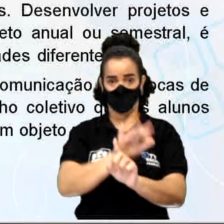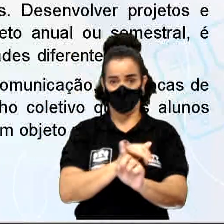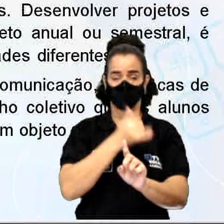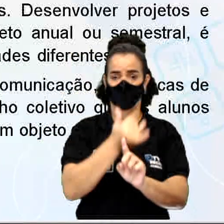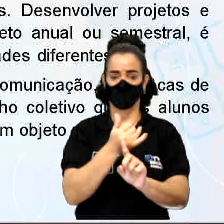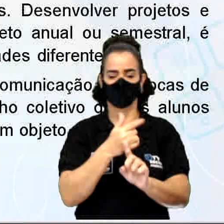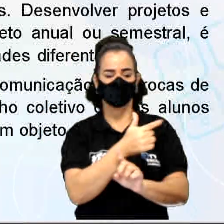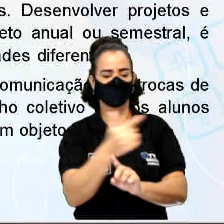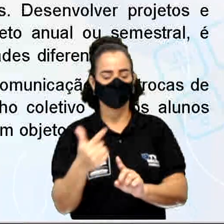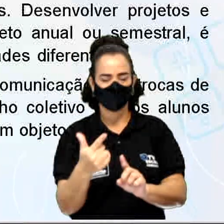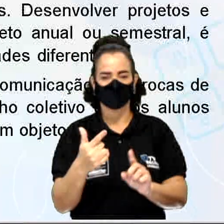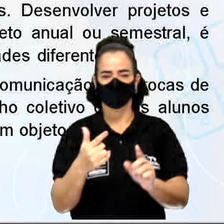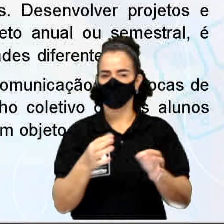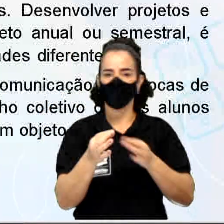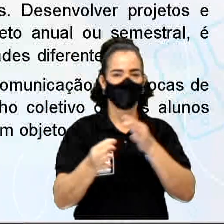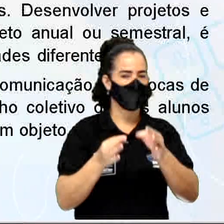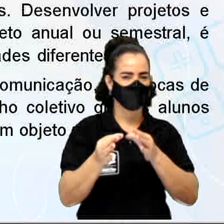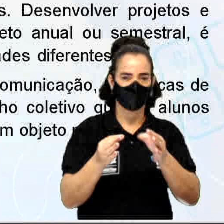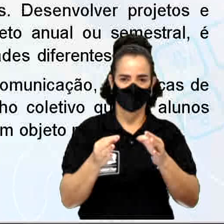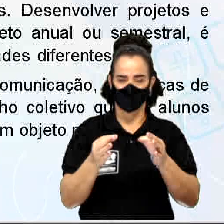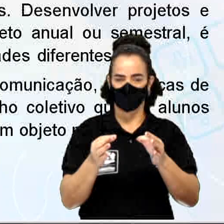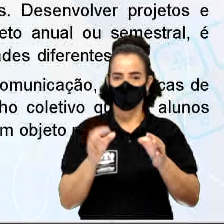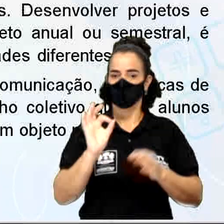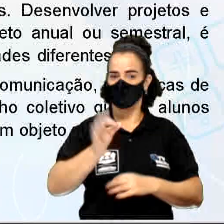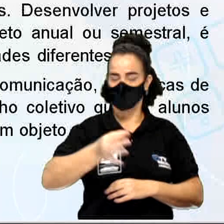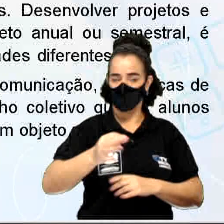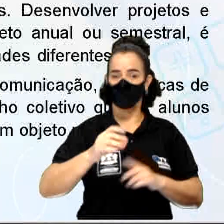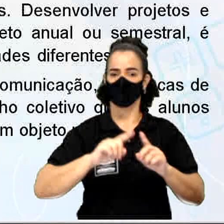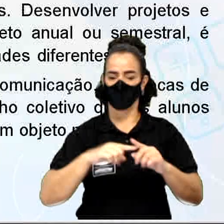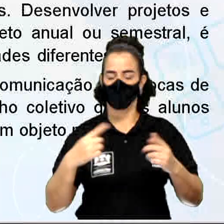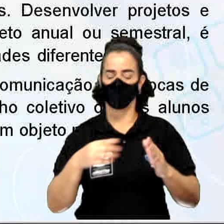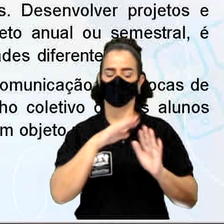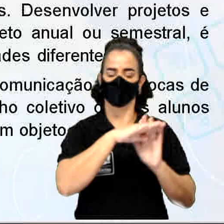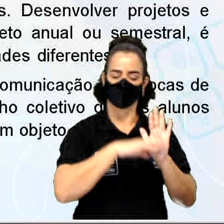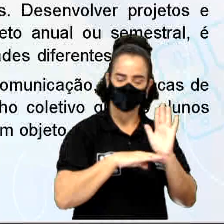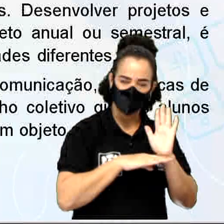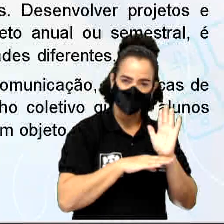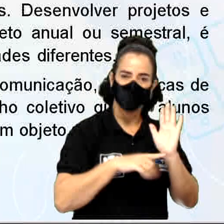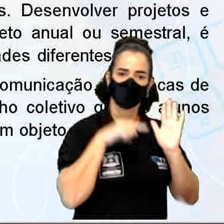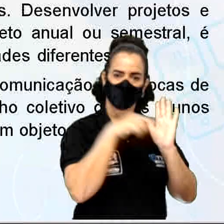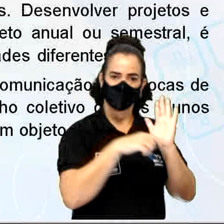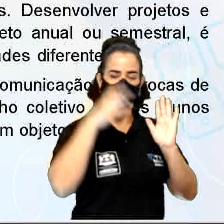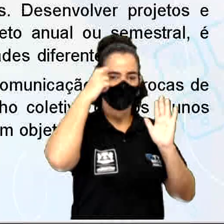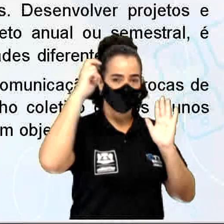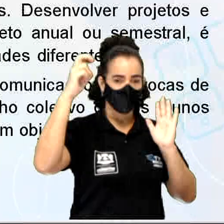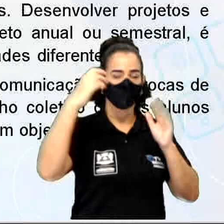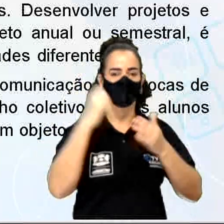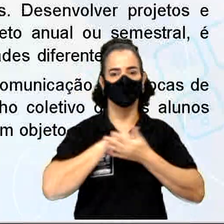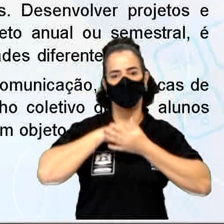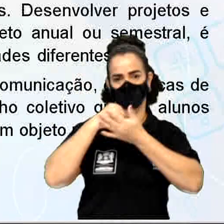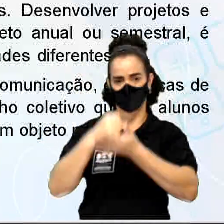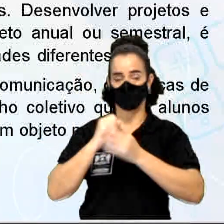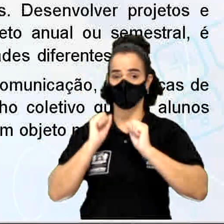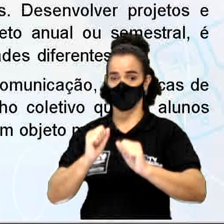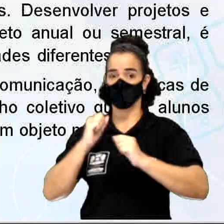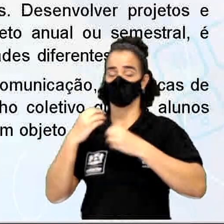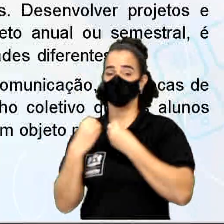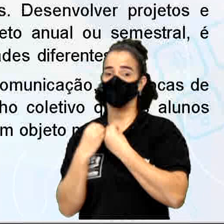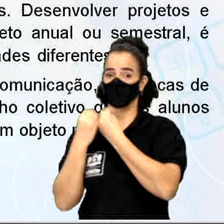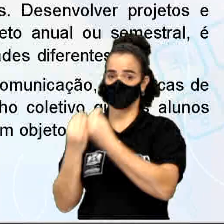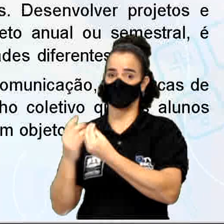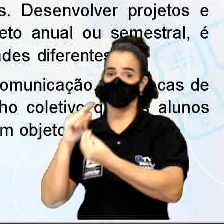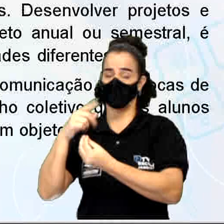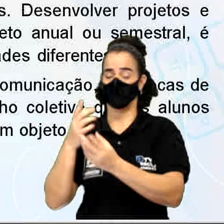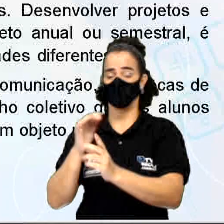para garantir a não ocorrência dessa prática, algumas medidas para o desenvolvimento de uma cultura de cooperação podem contribuir para evitar